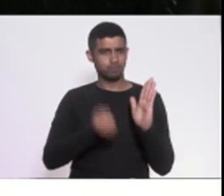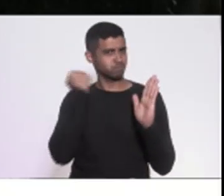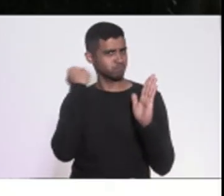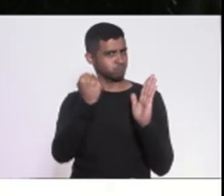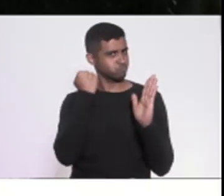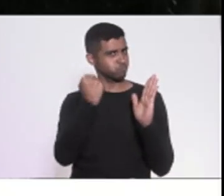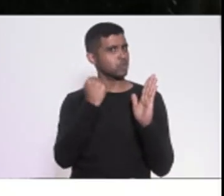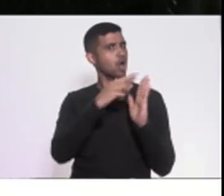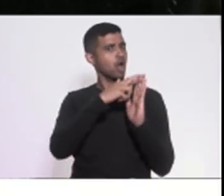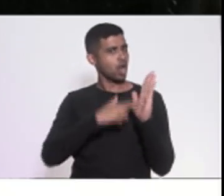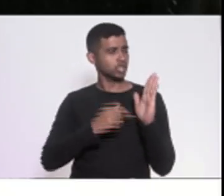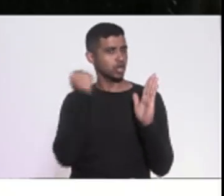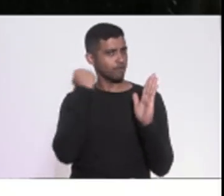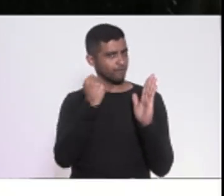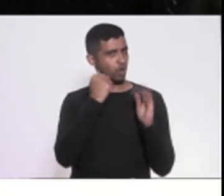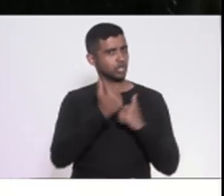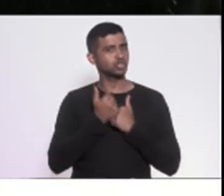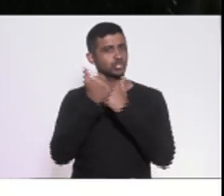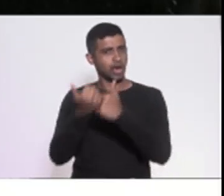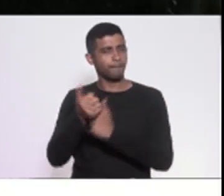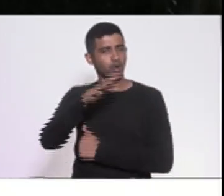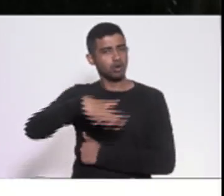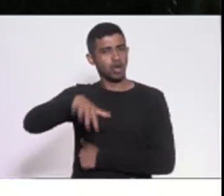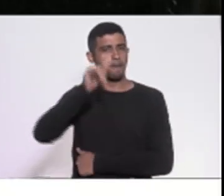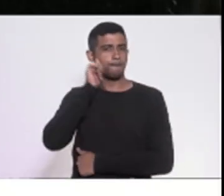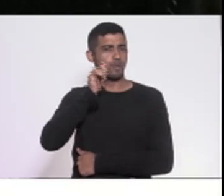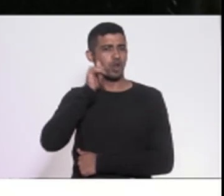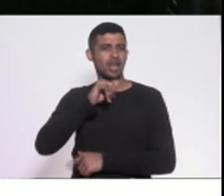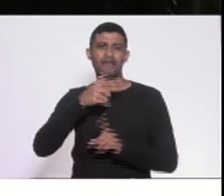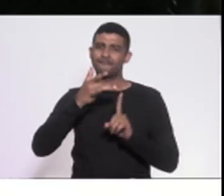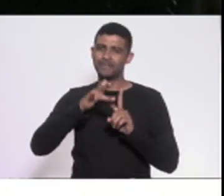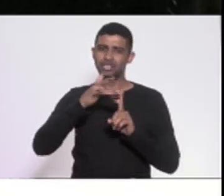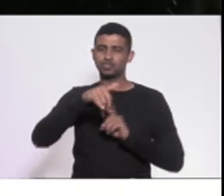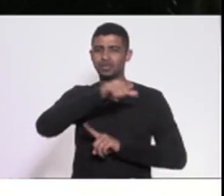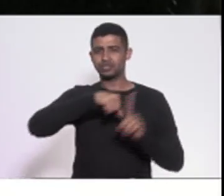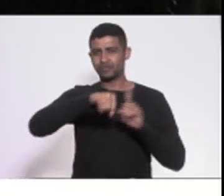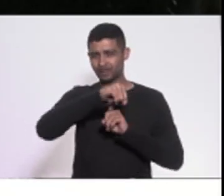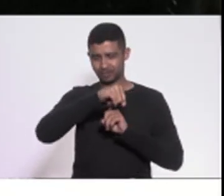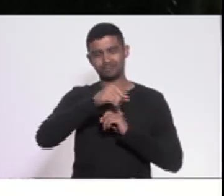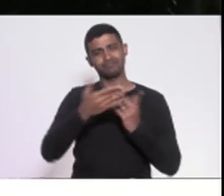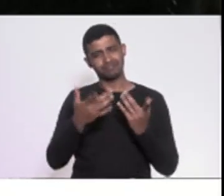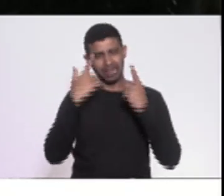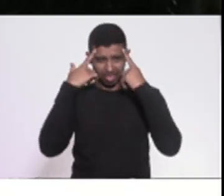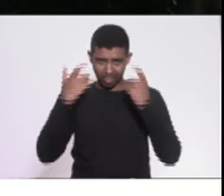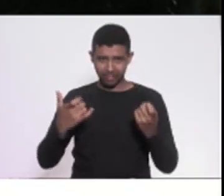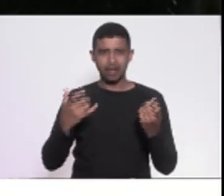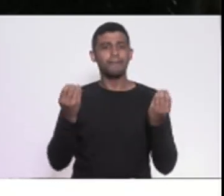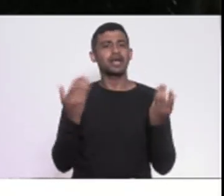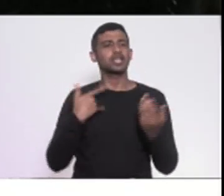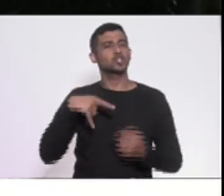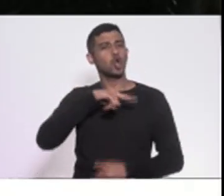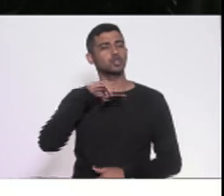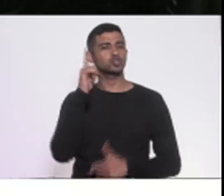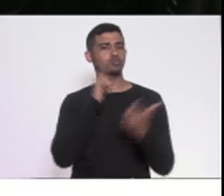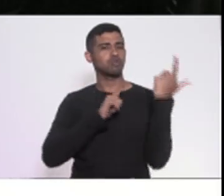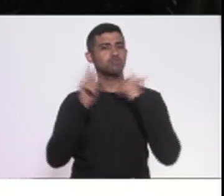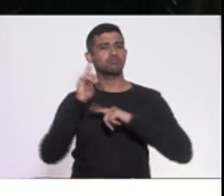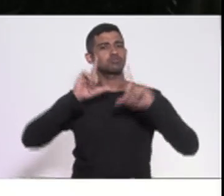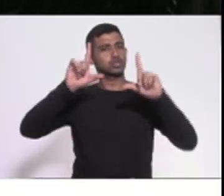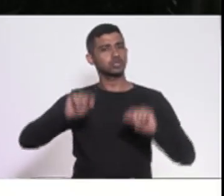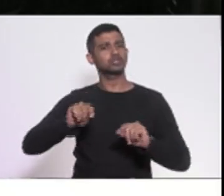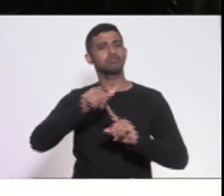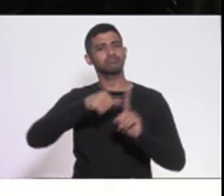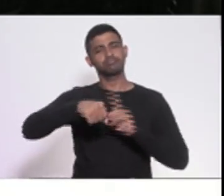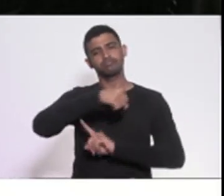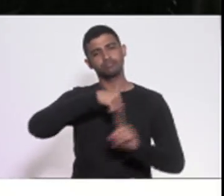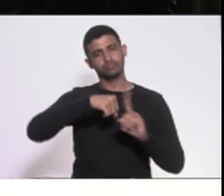instrumento vivo de apoio às mulheres vítimas de violência, para que a gente consiga reduzir o número de